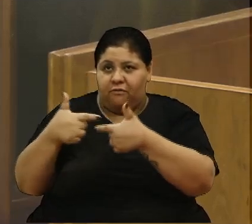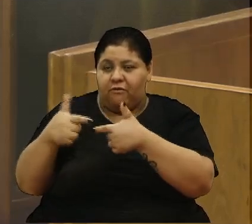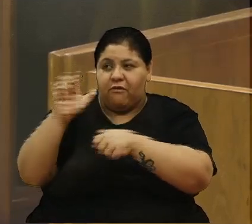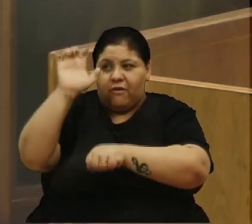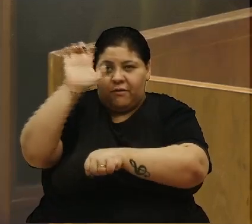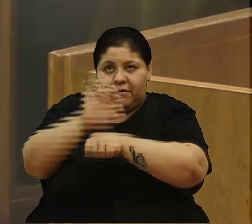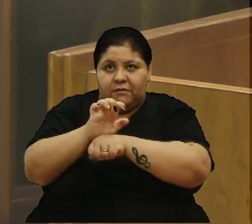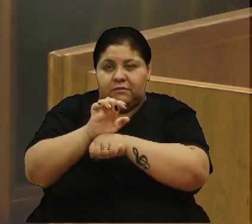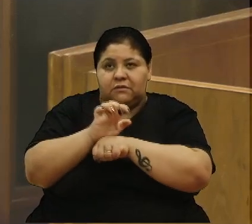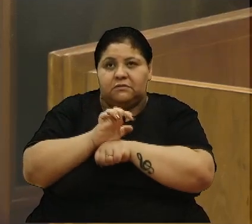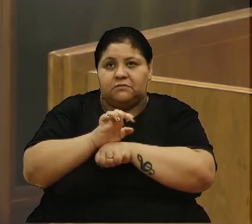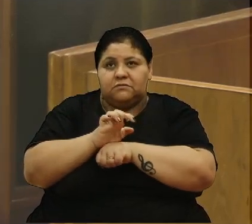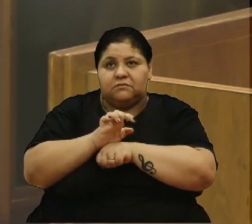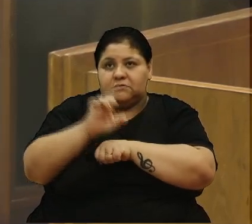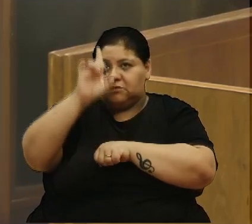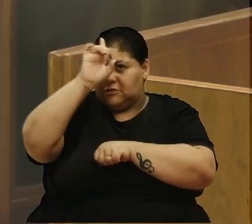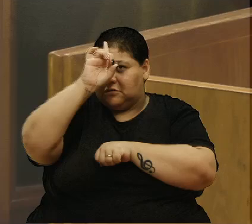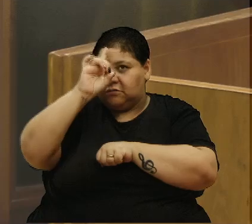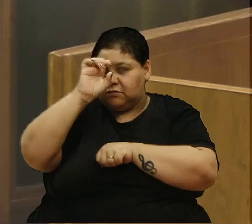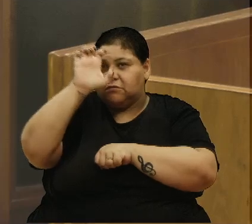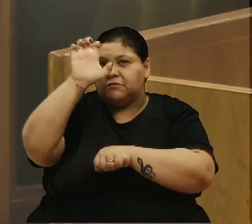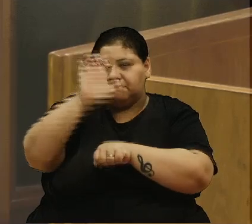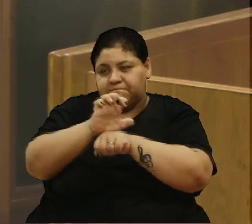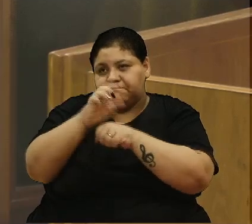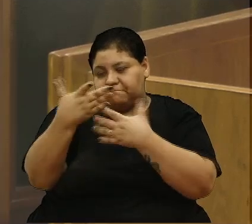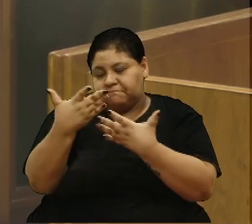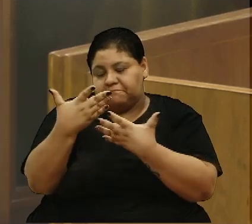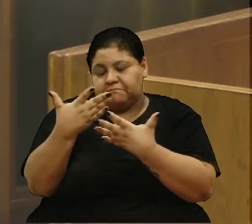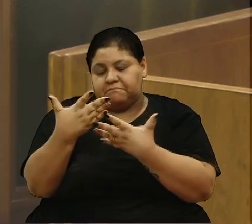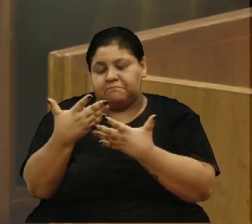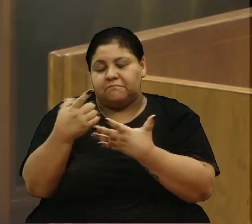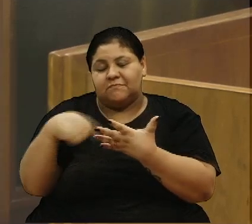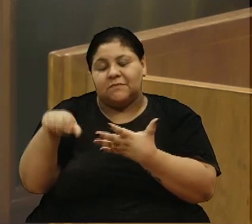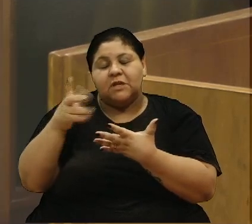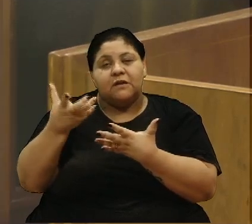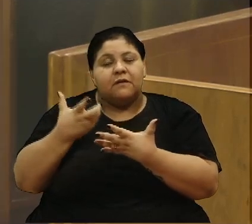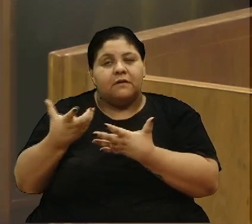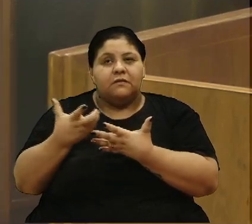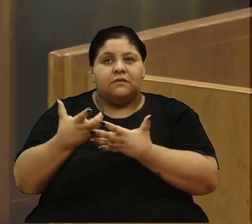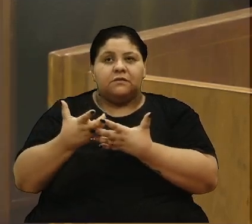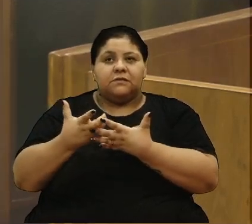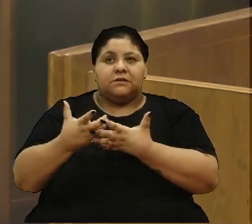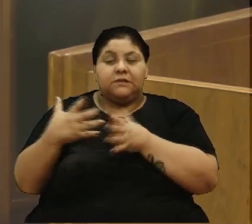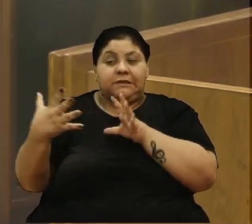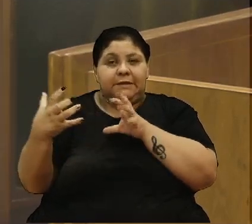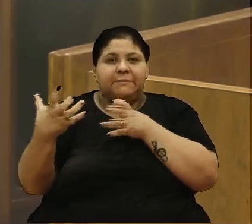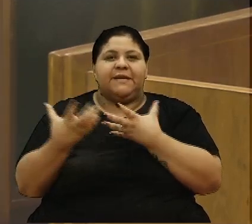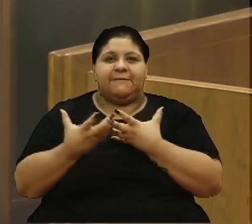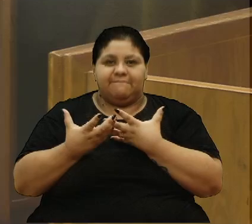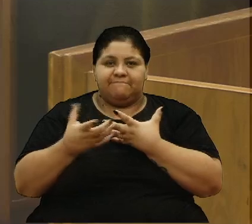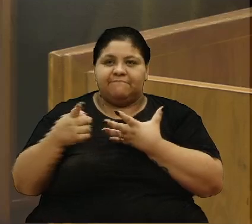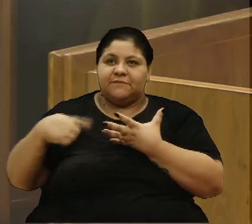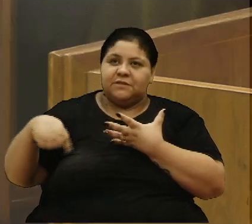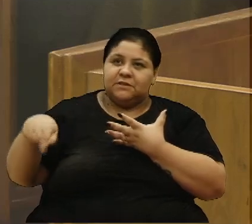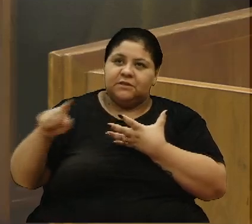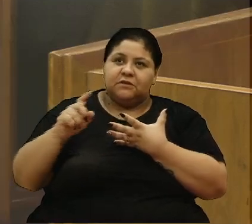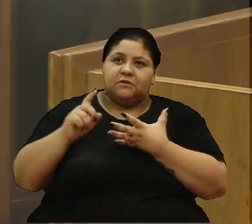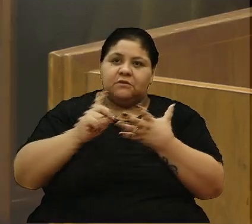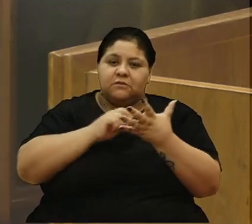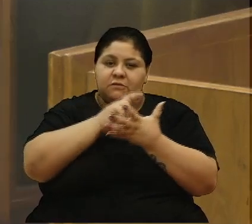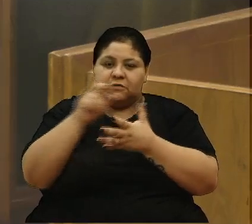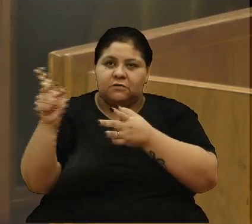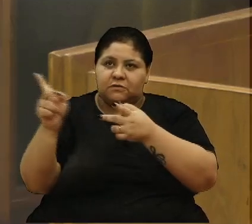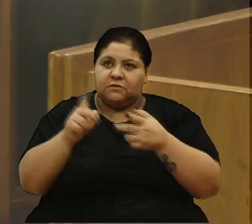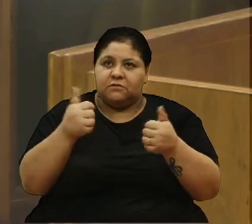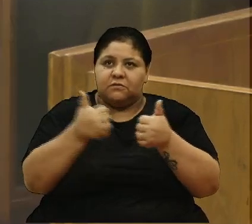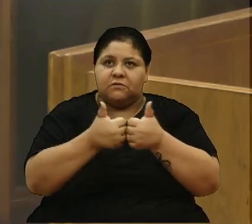Estado, é um hospital estadual, no caso, a gente queria brigar por isso. Então, nós fomos lá em várias visitas, inclusive com